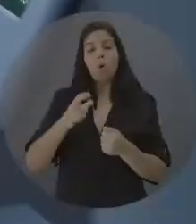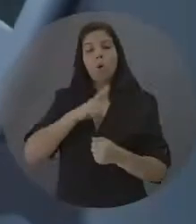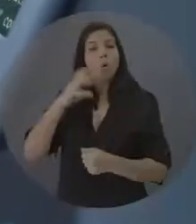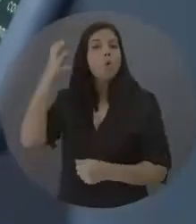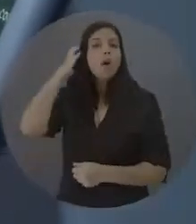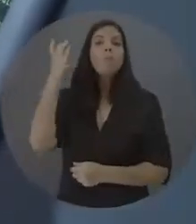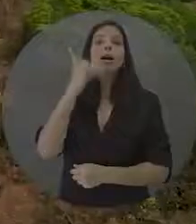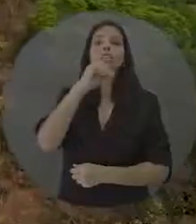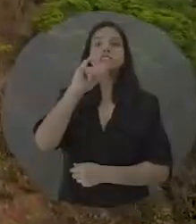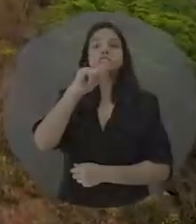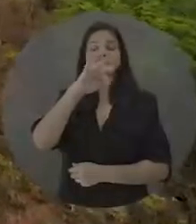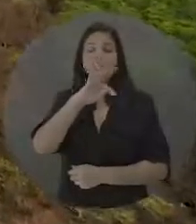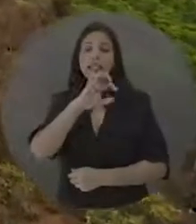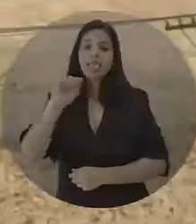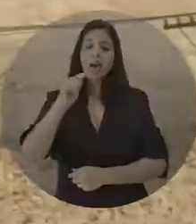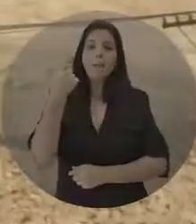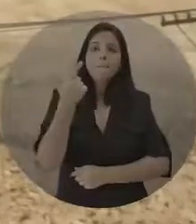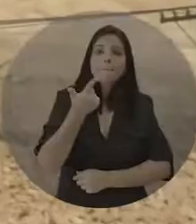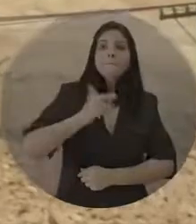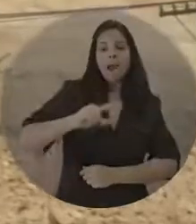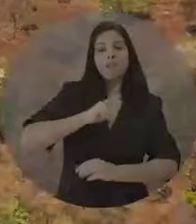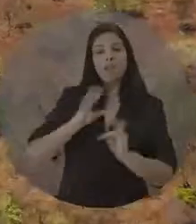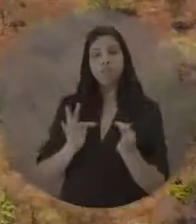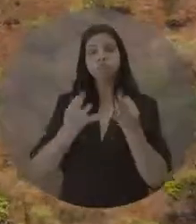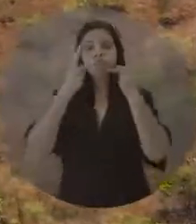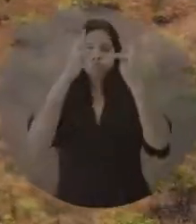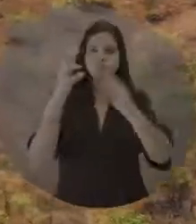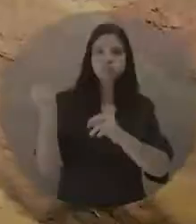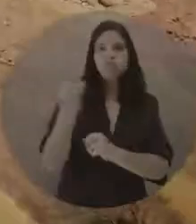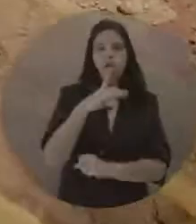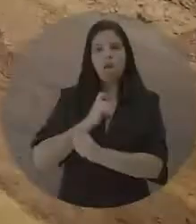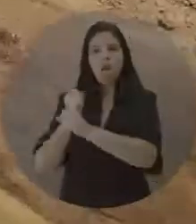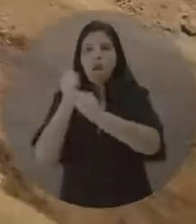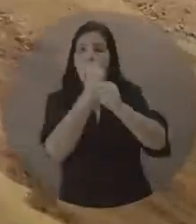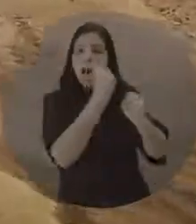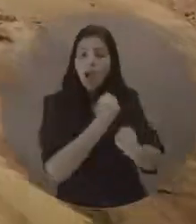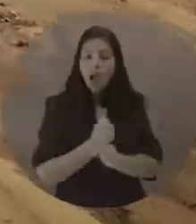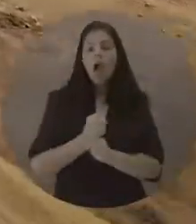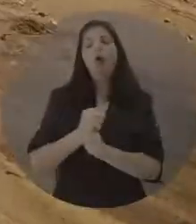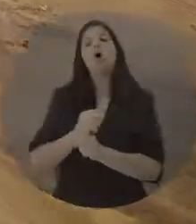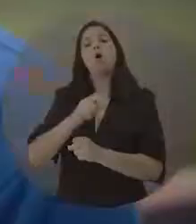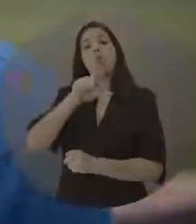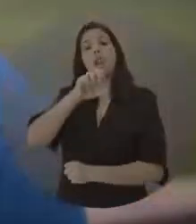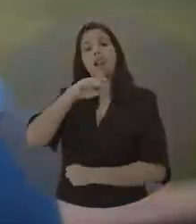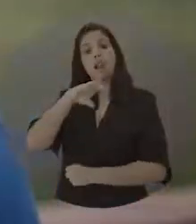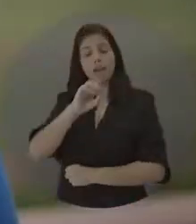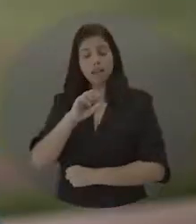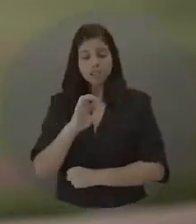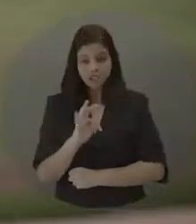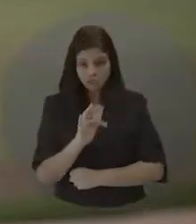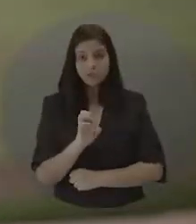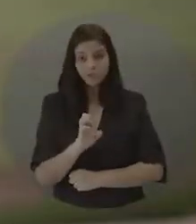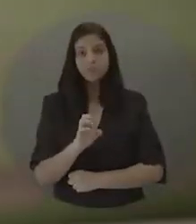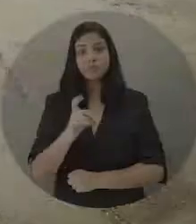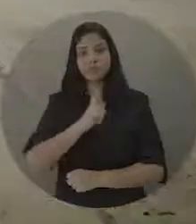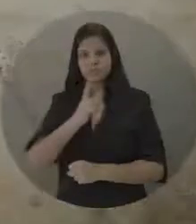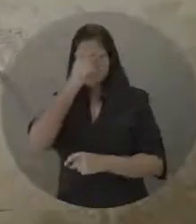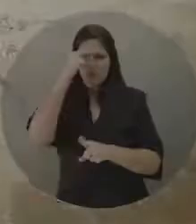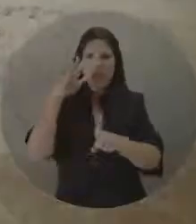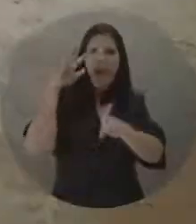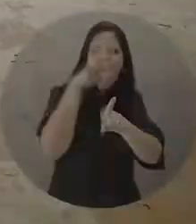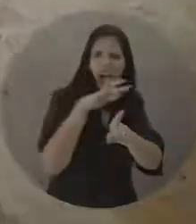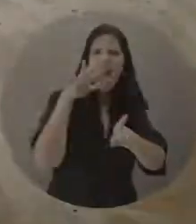Cuiabá Digital e muito mais mobilidade e empregos com a obra do Contorno Leste. Porque enquanto os outros